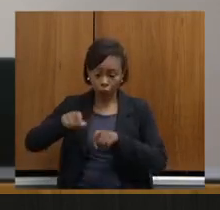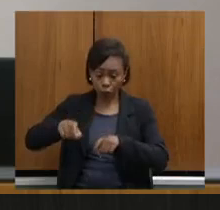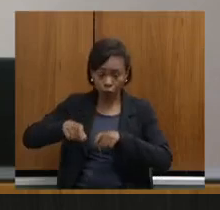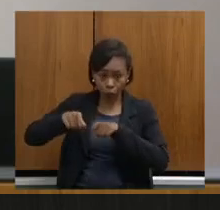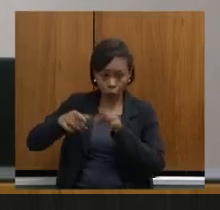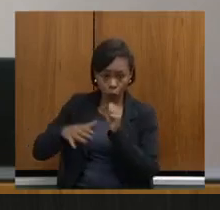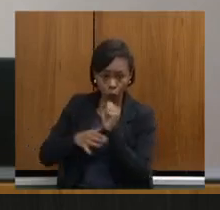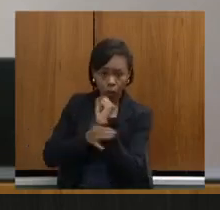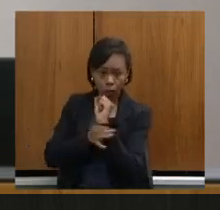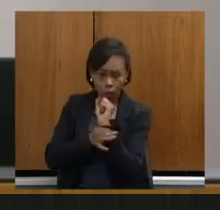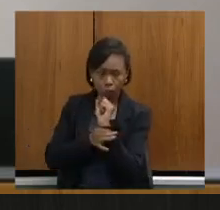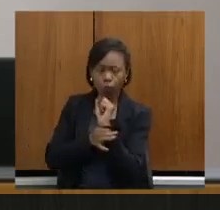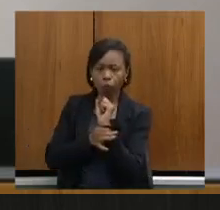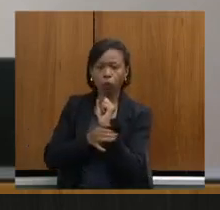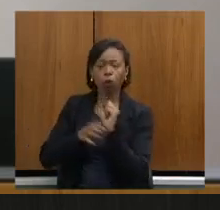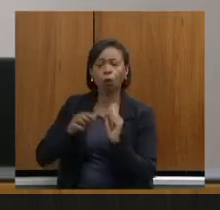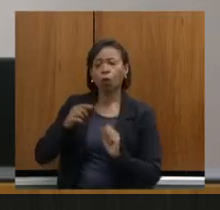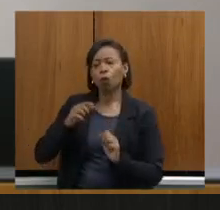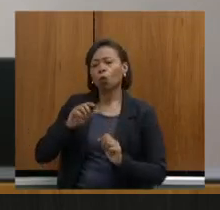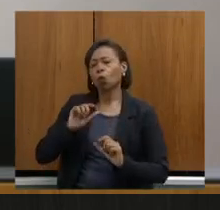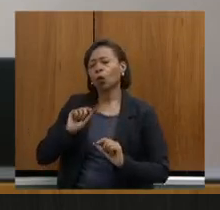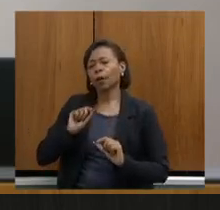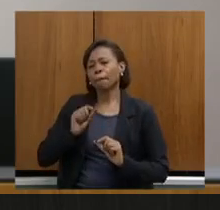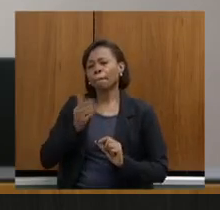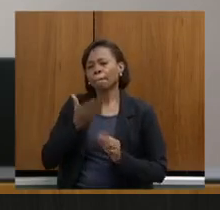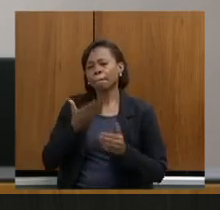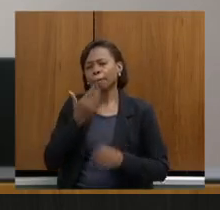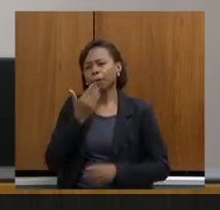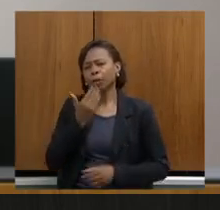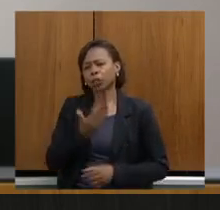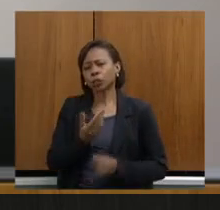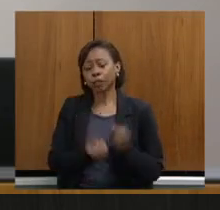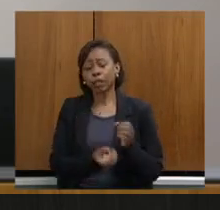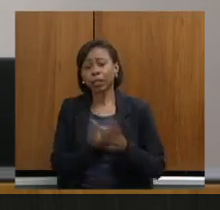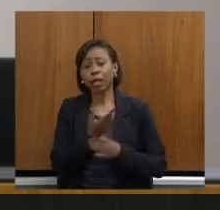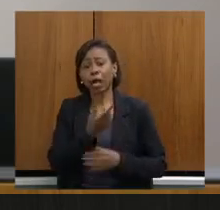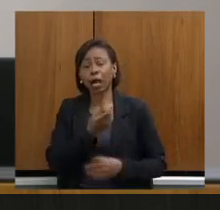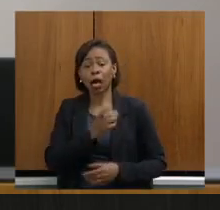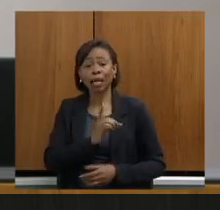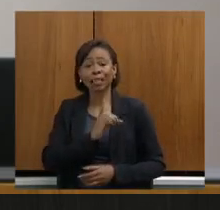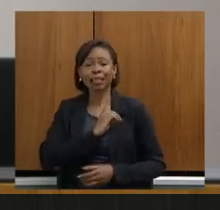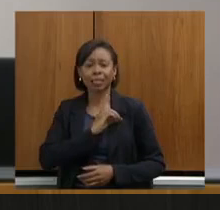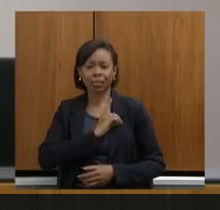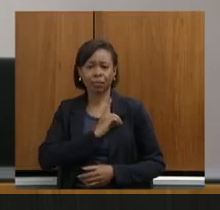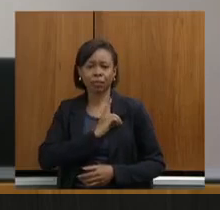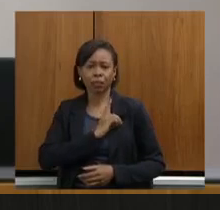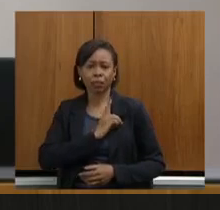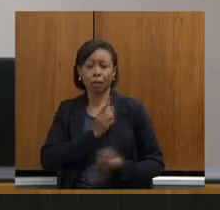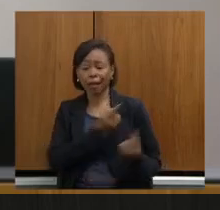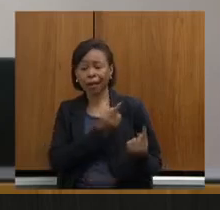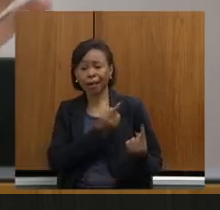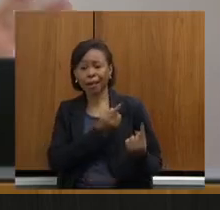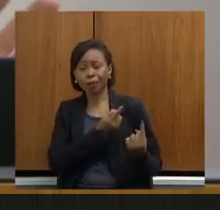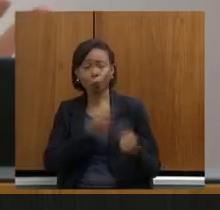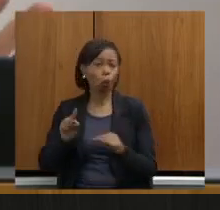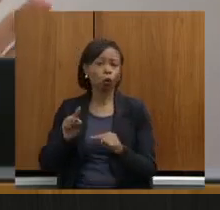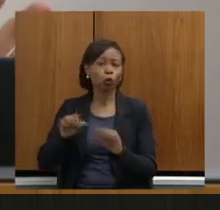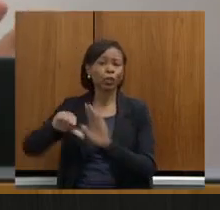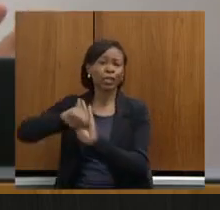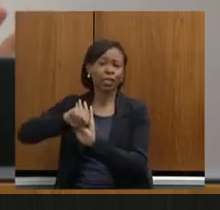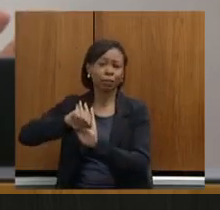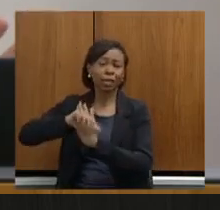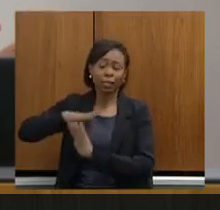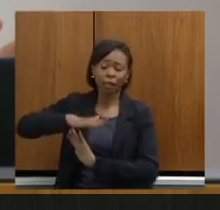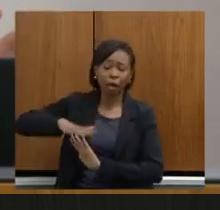nós pedimos aqui a criação de algumas delegacias de combate ao crime na zona rural o crime